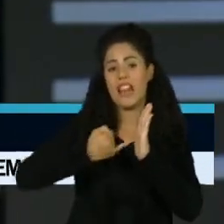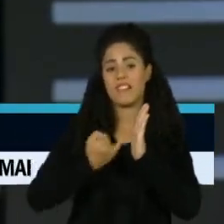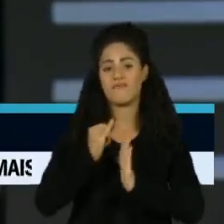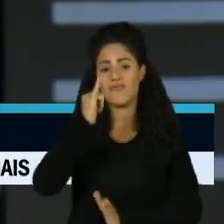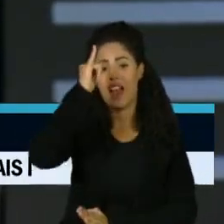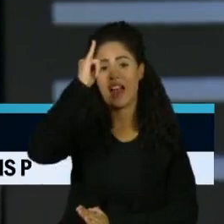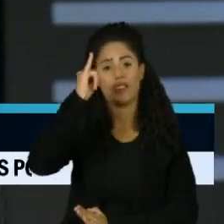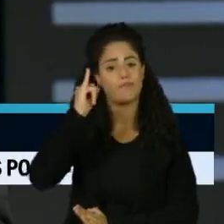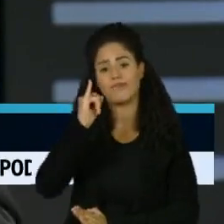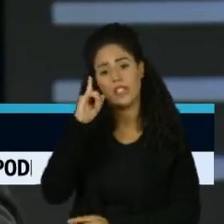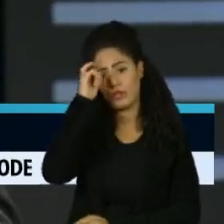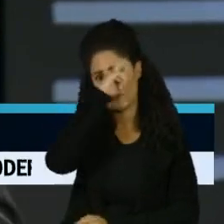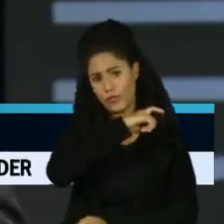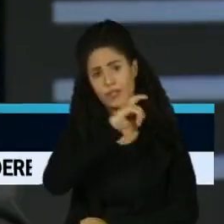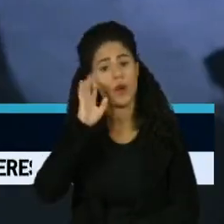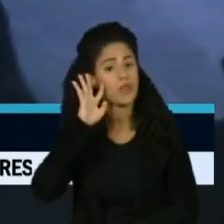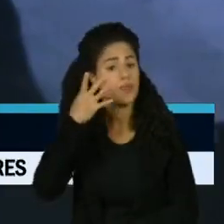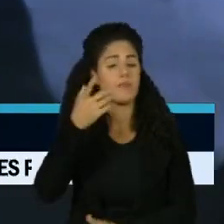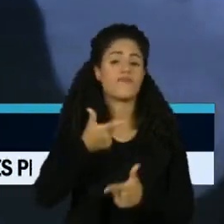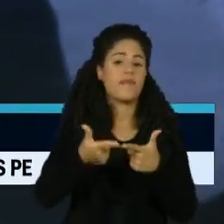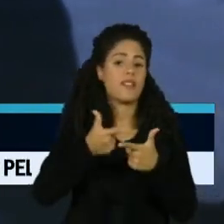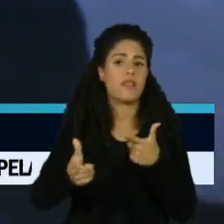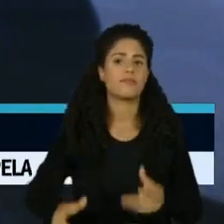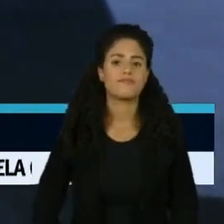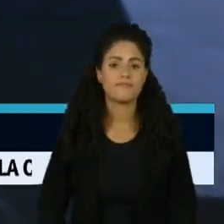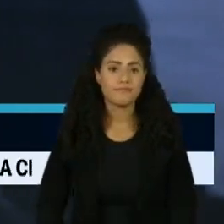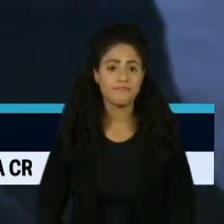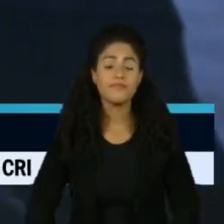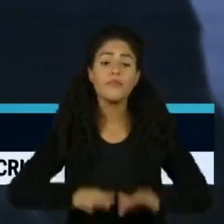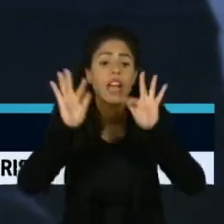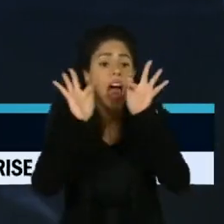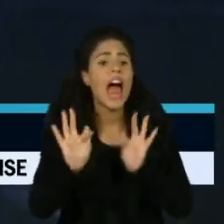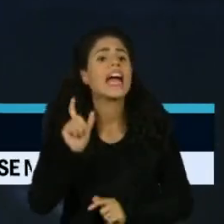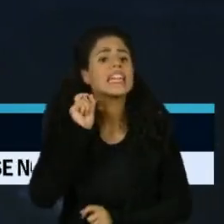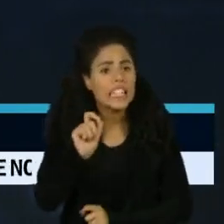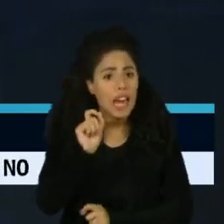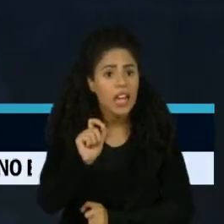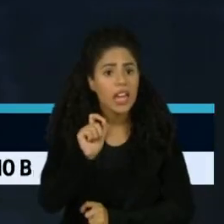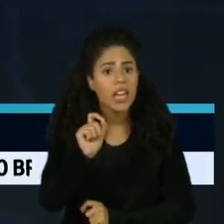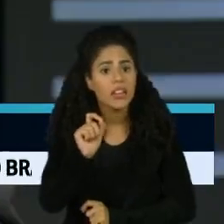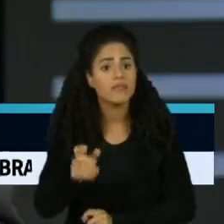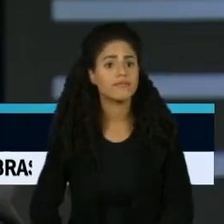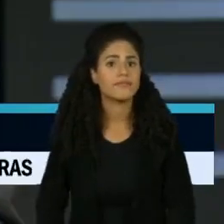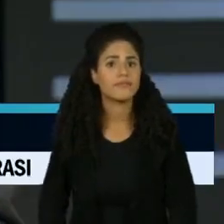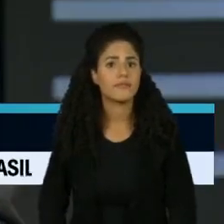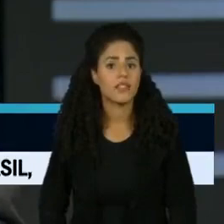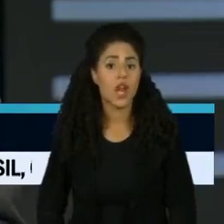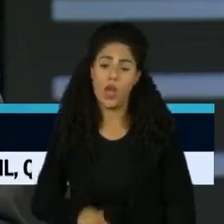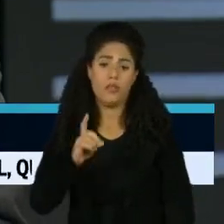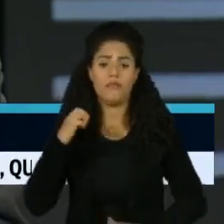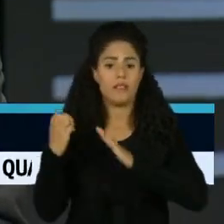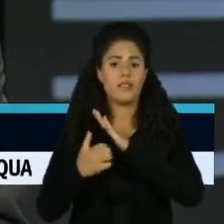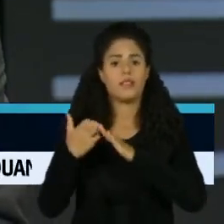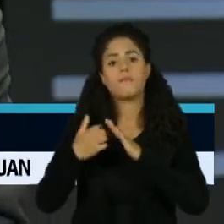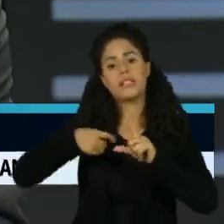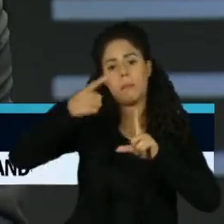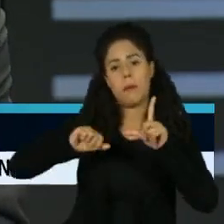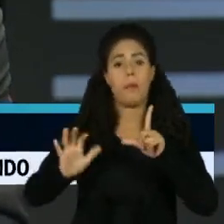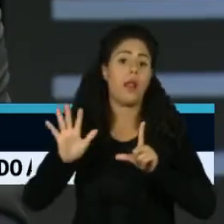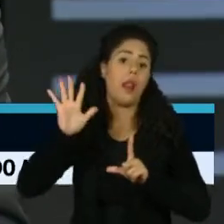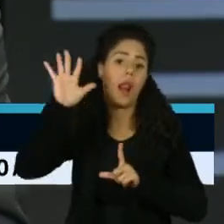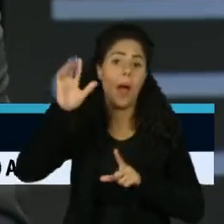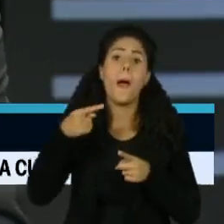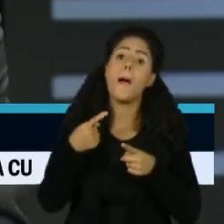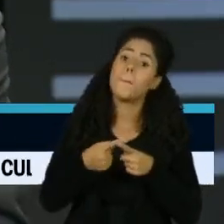essas duas questões de maneira satisfatória rapidinho só que está feliz nesse momento investidor de renda fixa né queria que me colocou não era que não é com